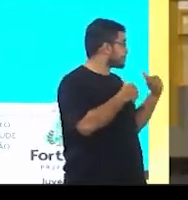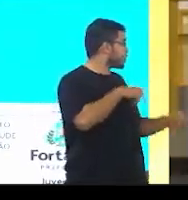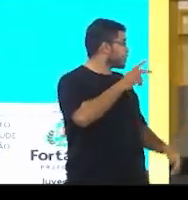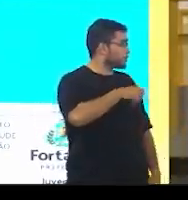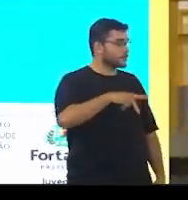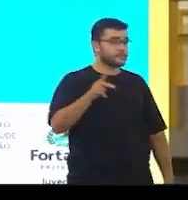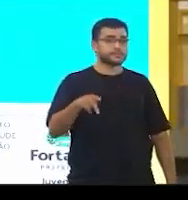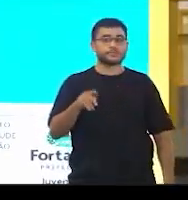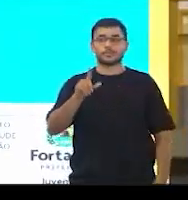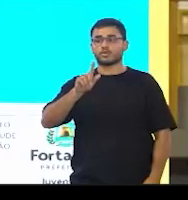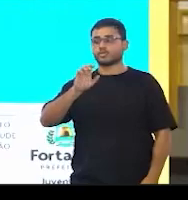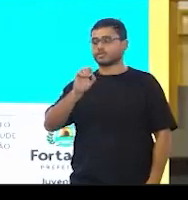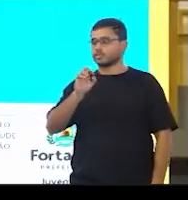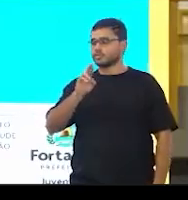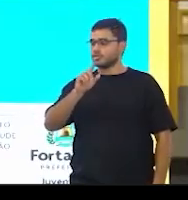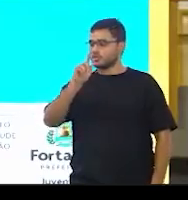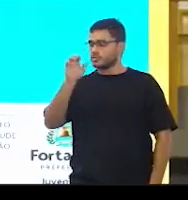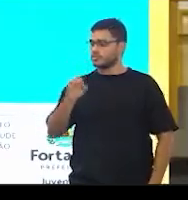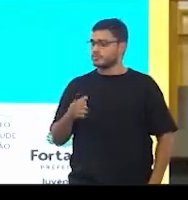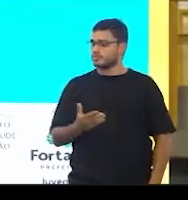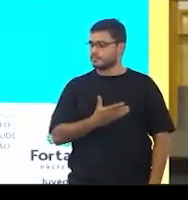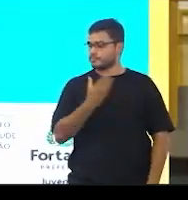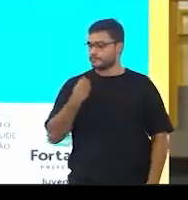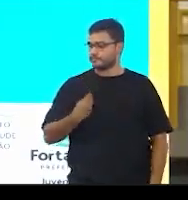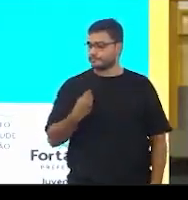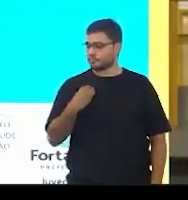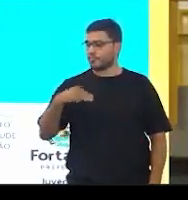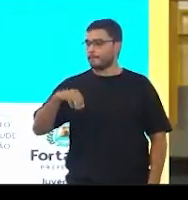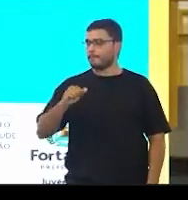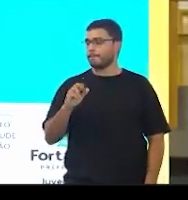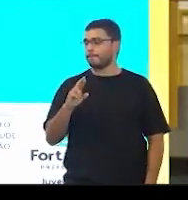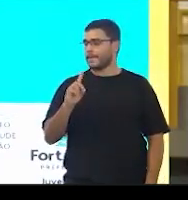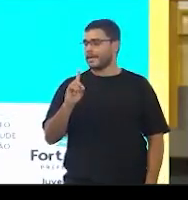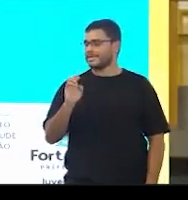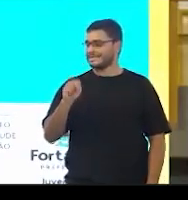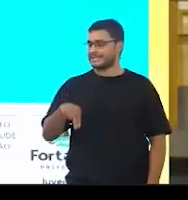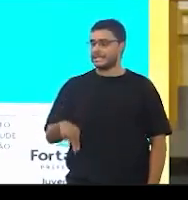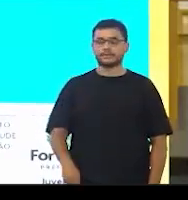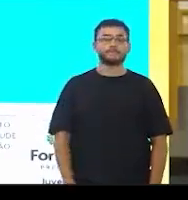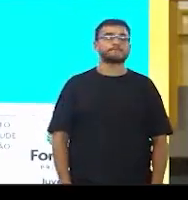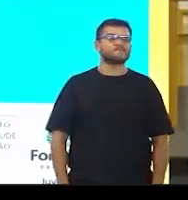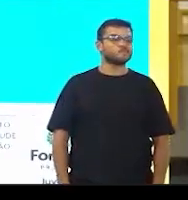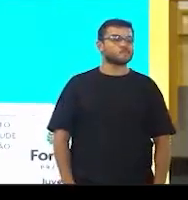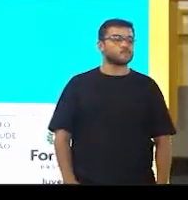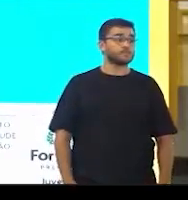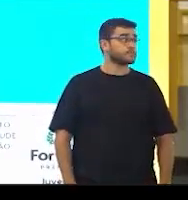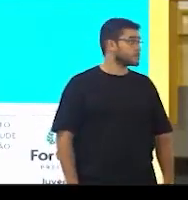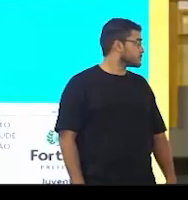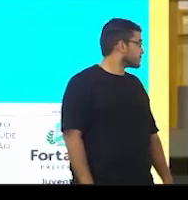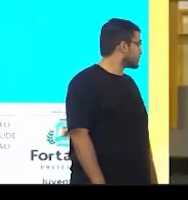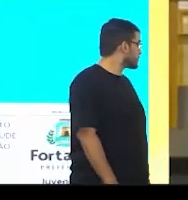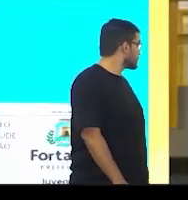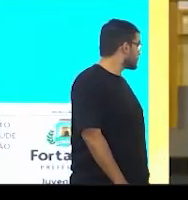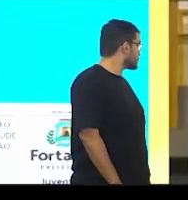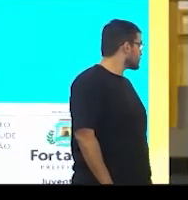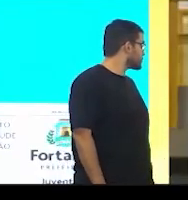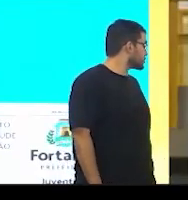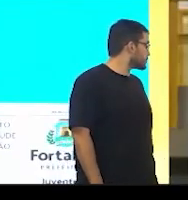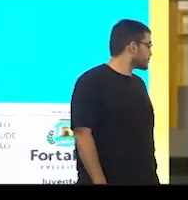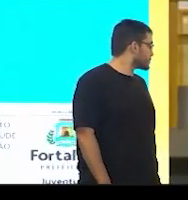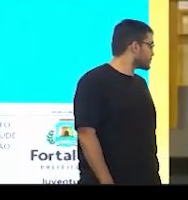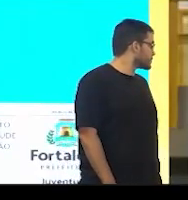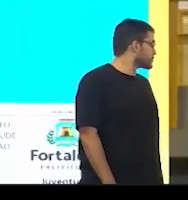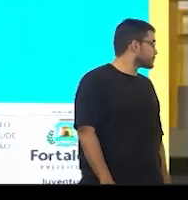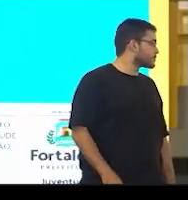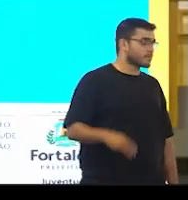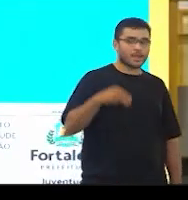Marden, sejam bem-vindos ao nosso projeto Academia Enem. Acho que o professor Marden está estreando, né? O professor George